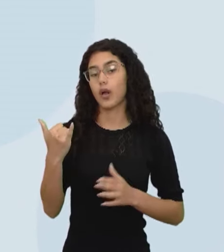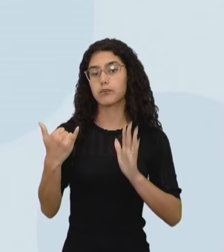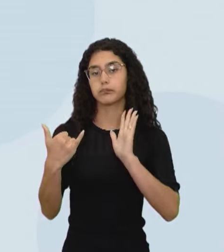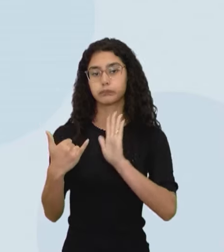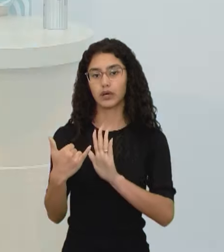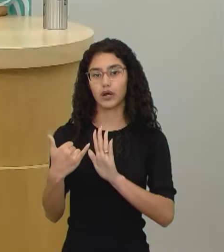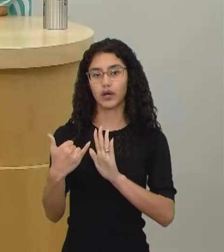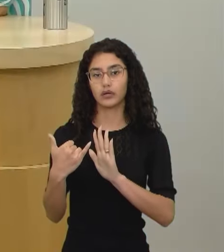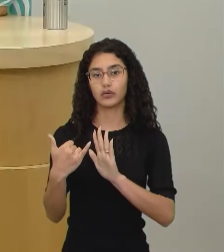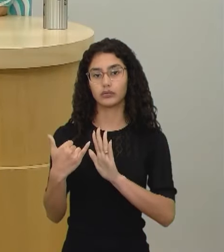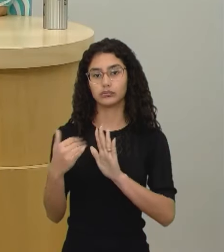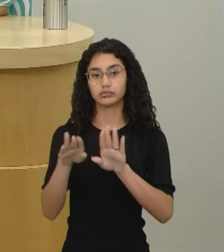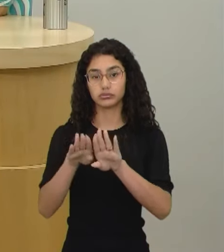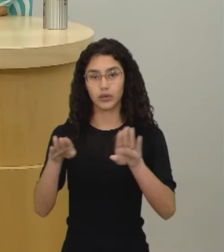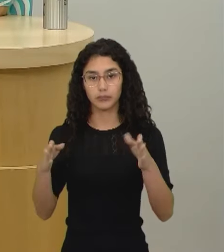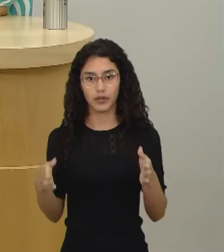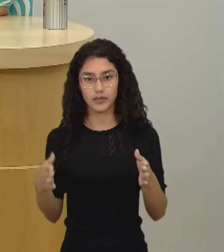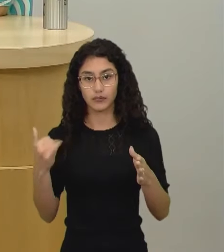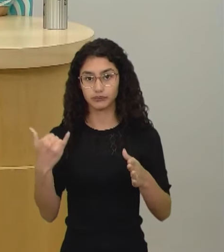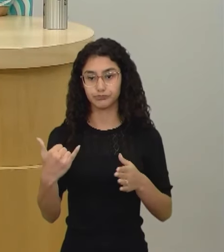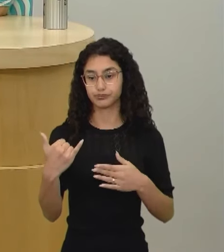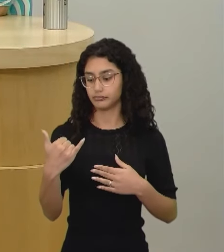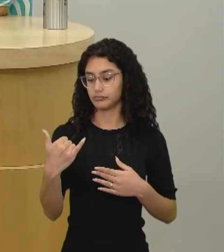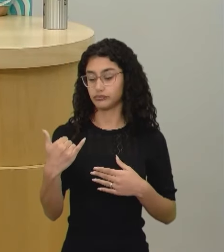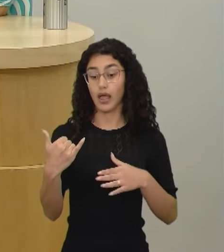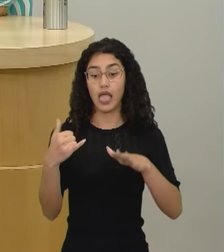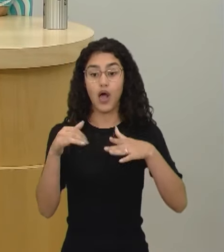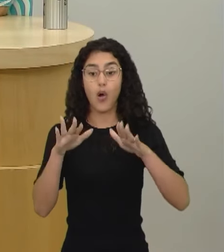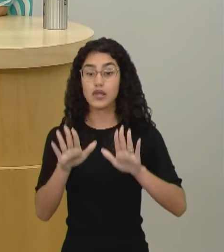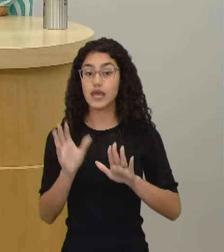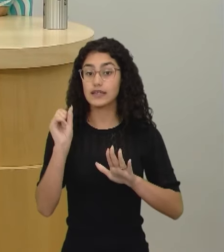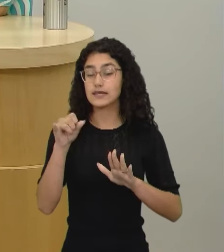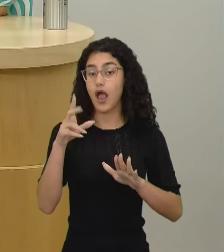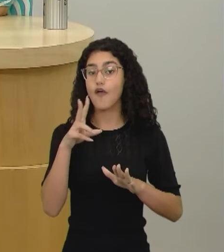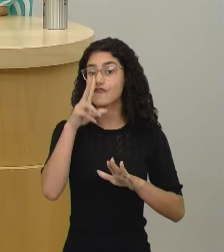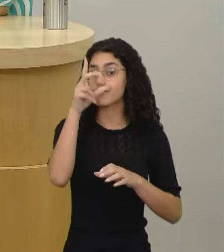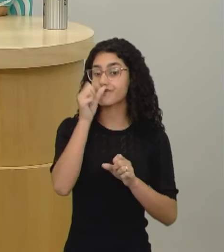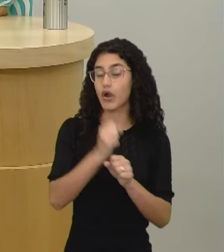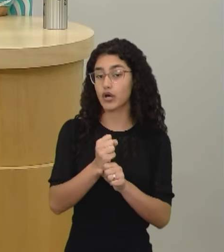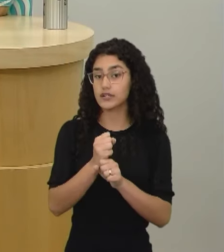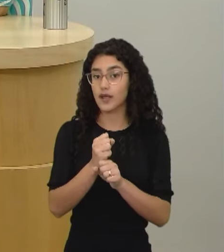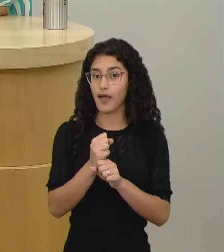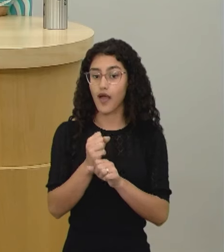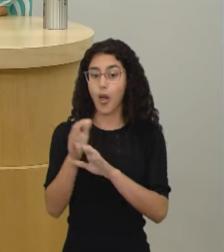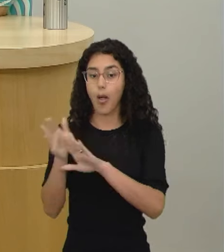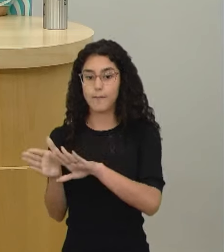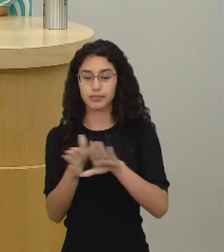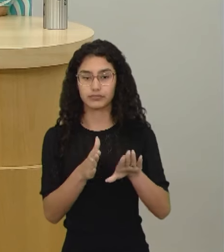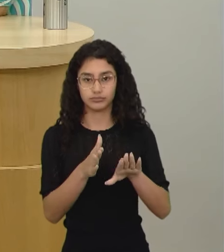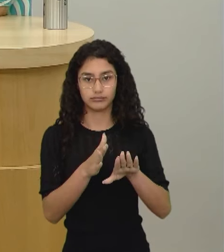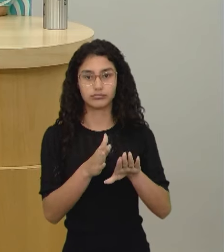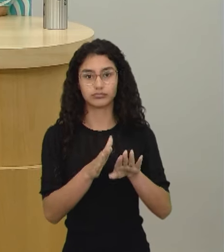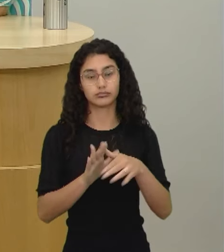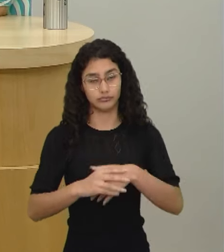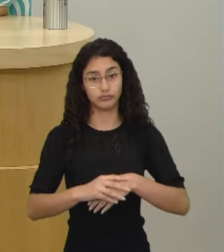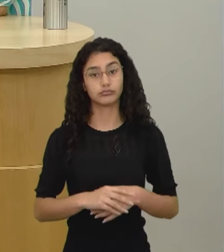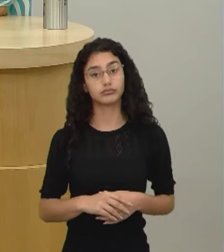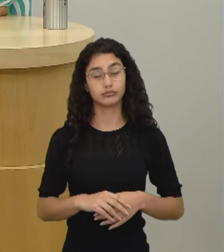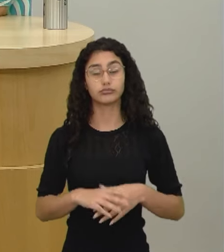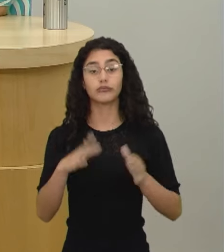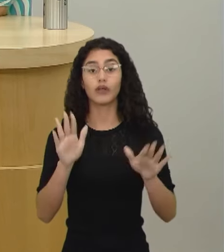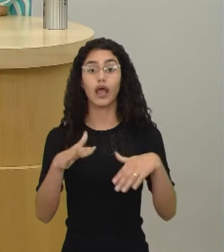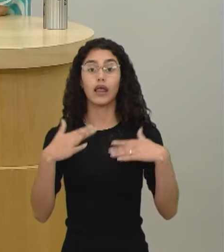cima da mesa, a não ser que alguma força tire ele dessa posição,